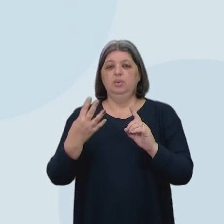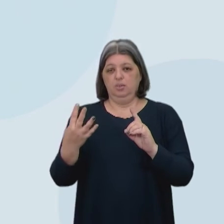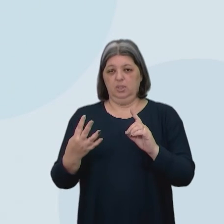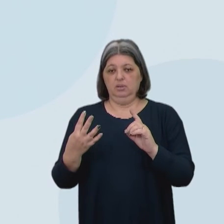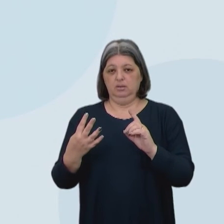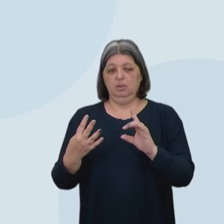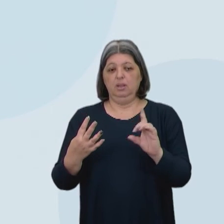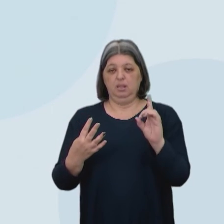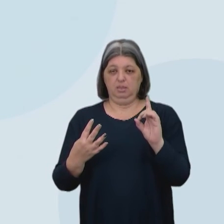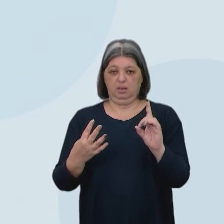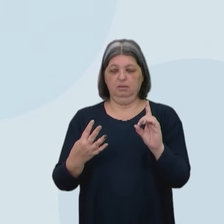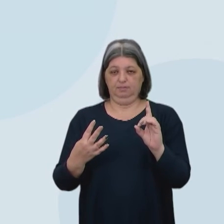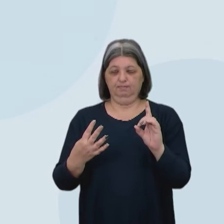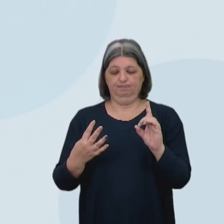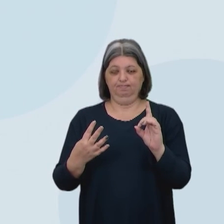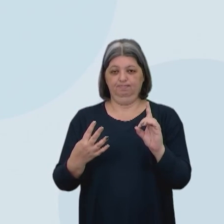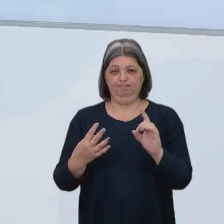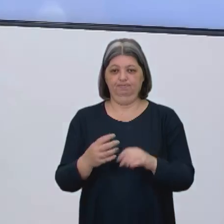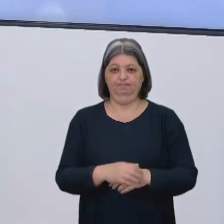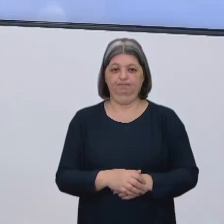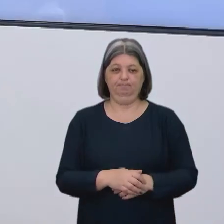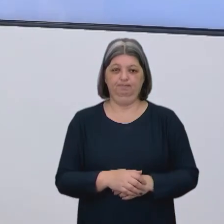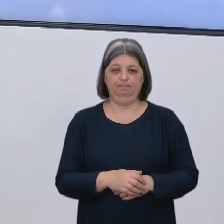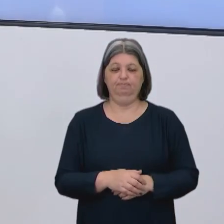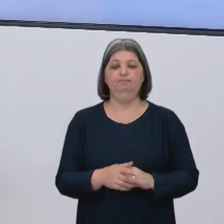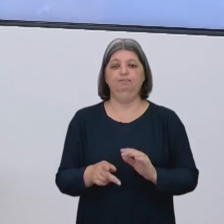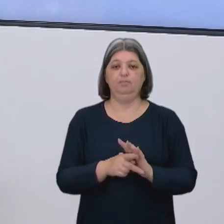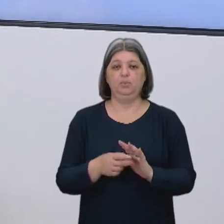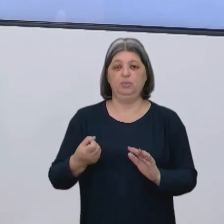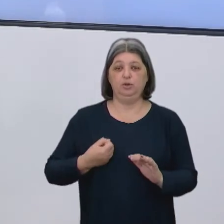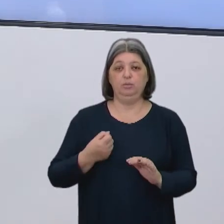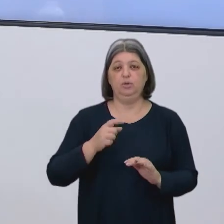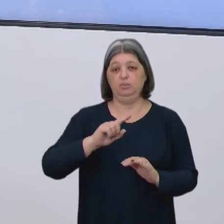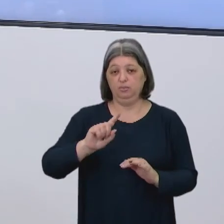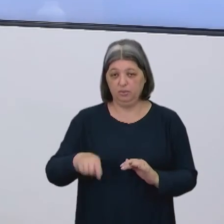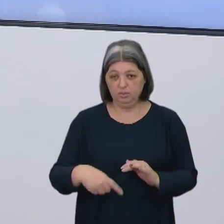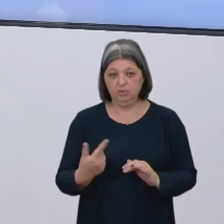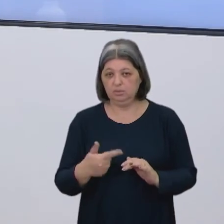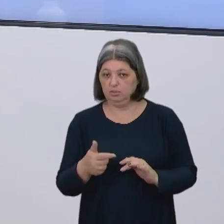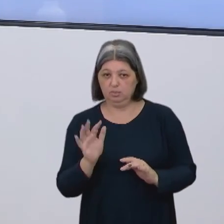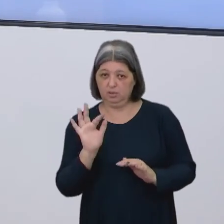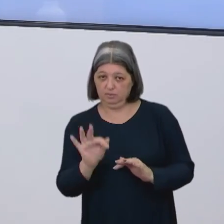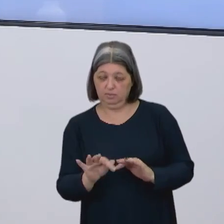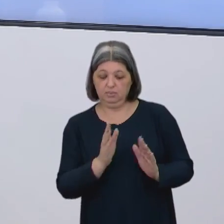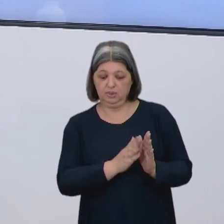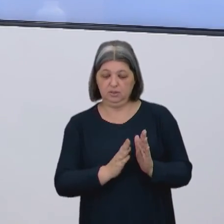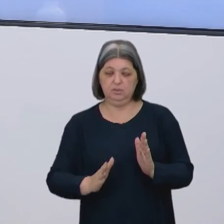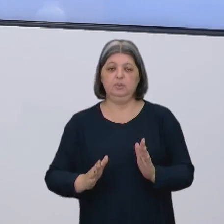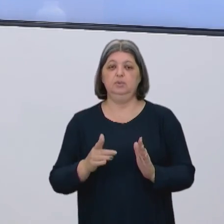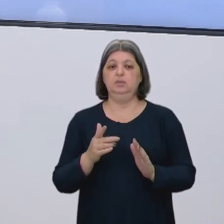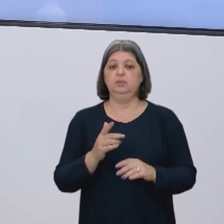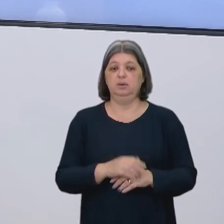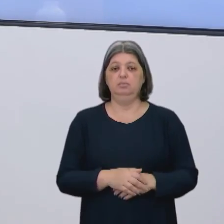alternativa D. Então, para ser irracional, número com vírgula que não tem fim e que não repete. Espero que você tenha